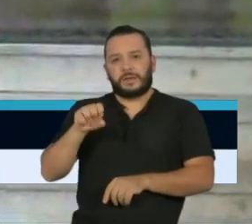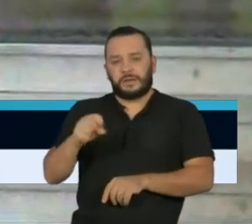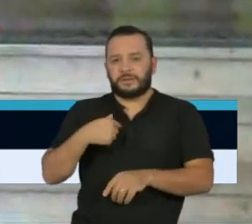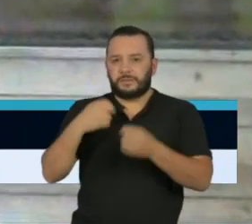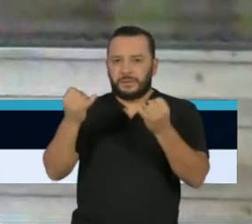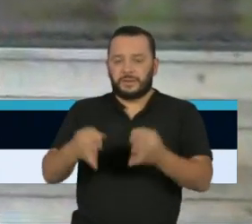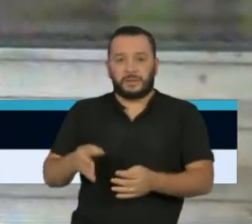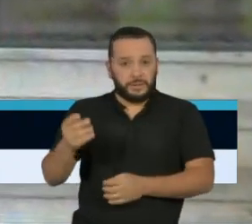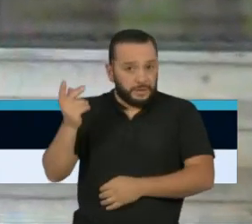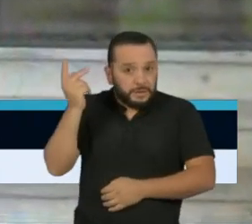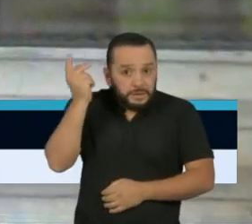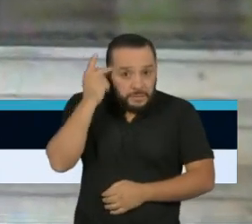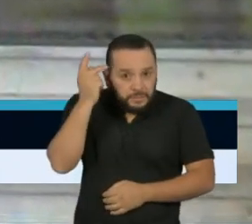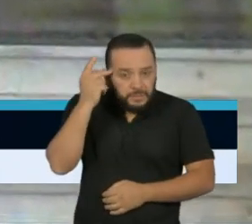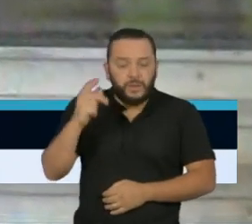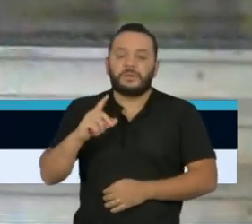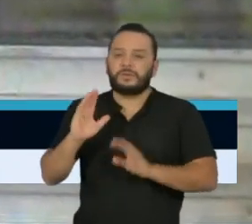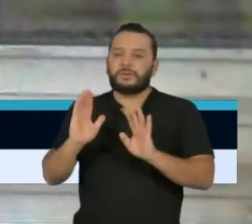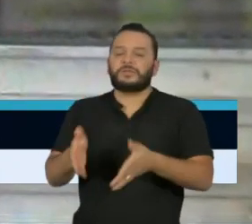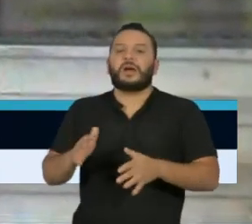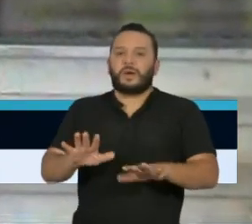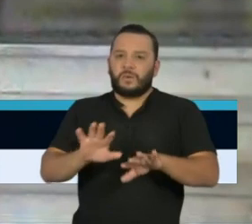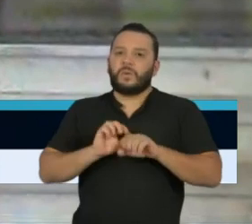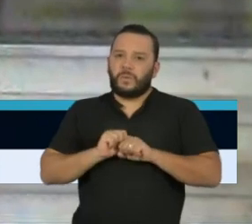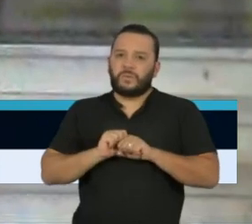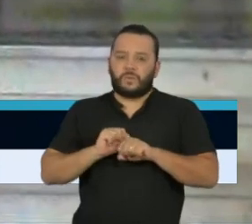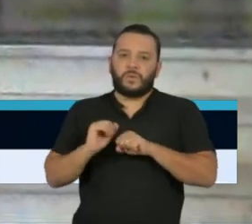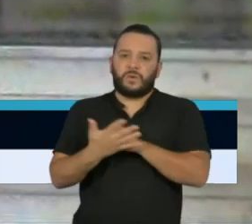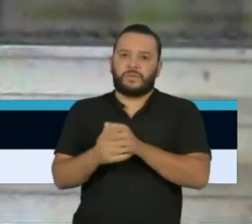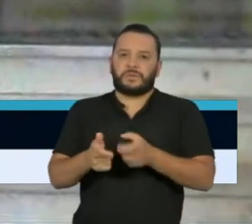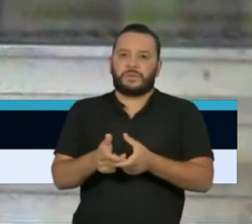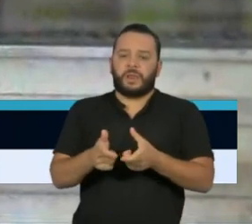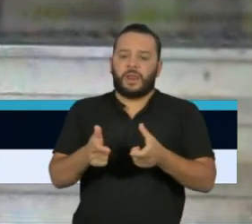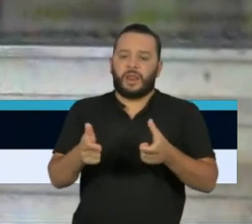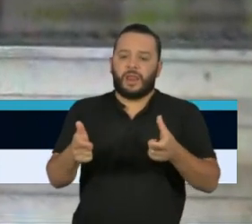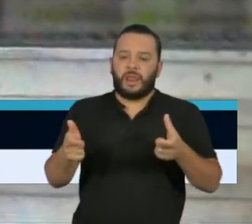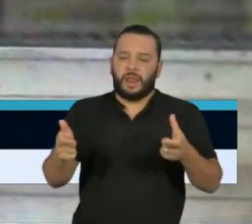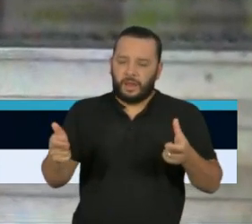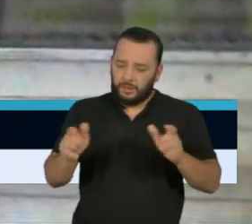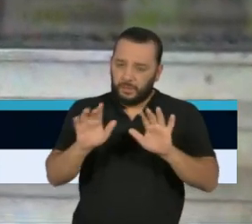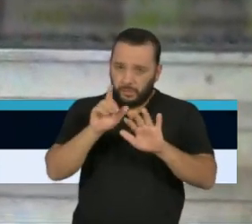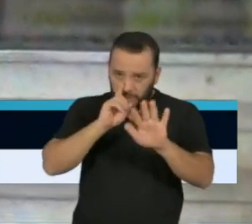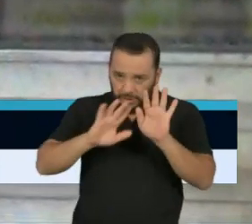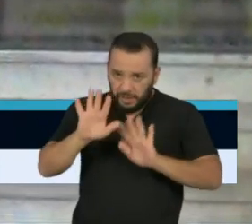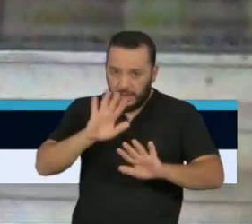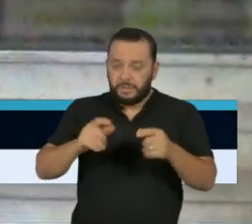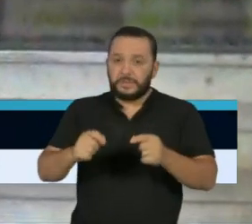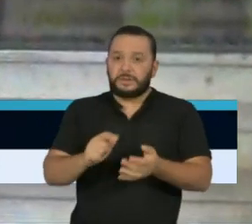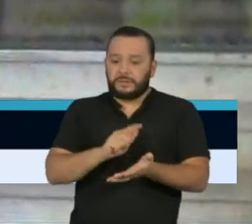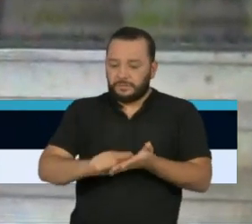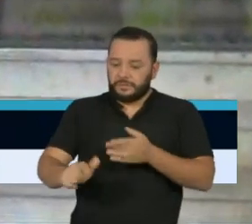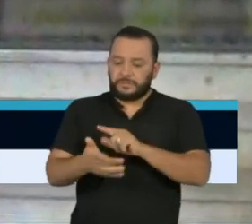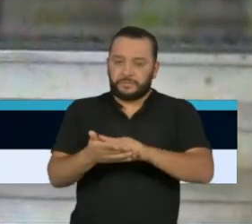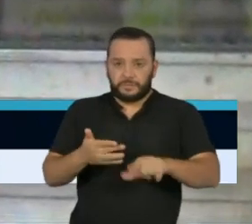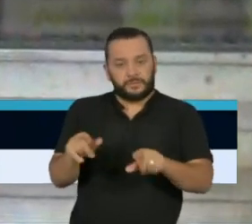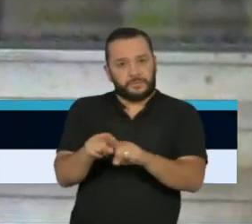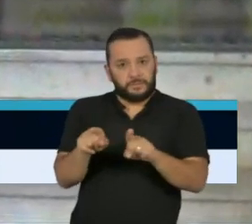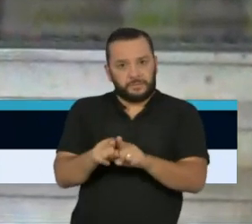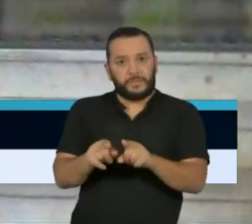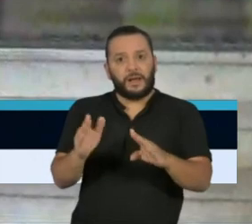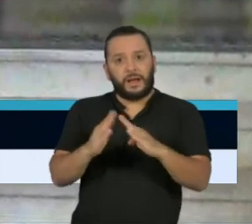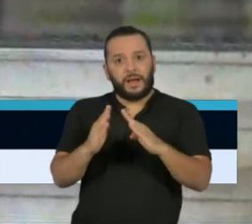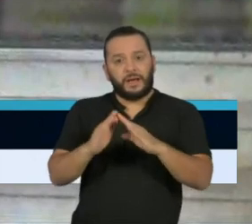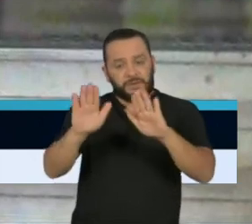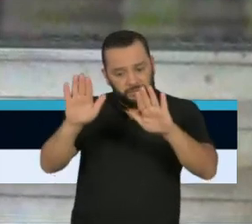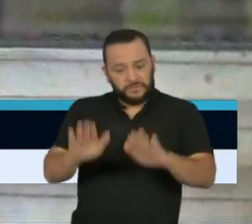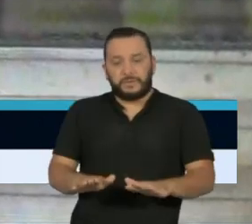local com mais casos de coronavírus, para o meu caso, né, que a gente mora aqui. Reforce as medidas de higienização e fique em casa. As pessoas que não estiverem